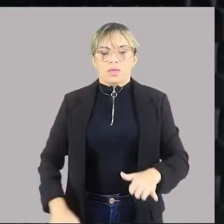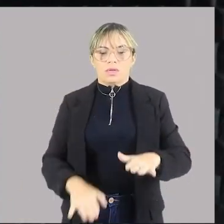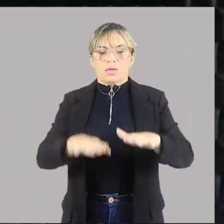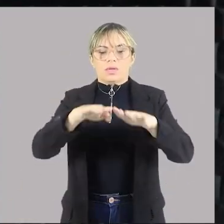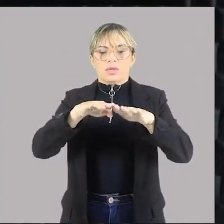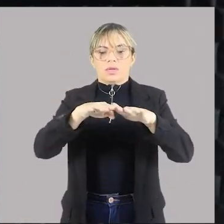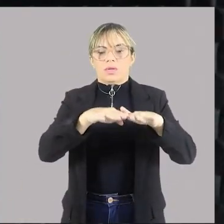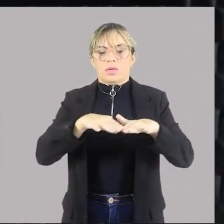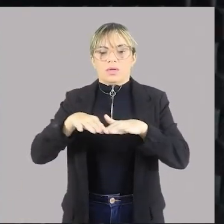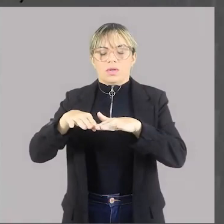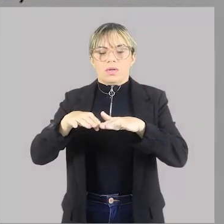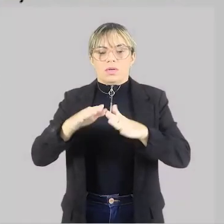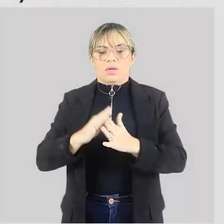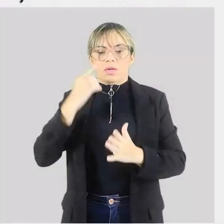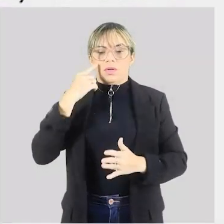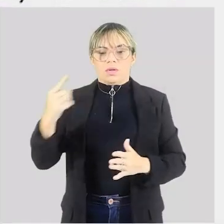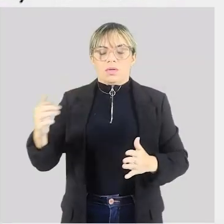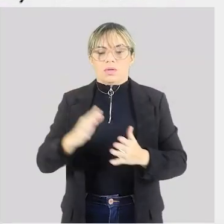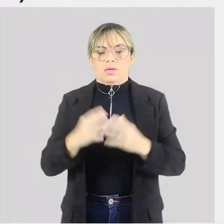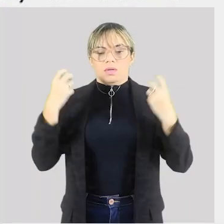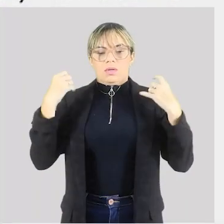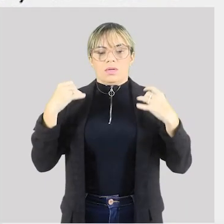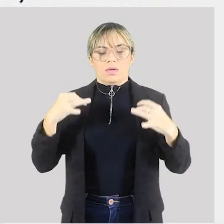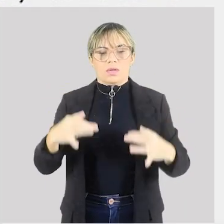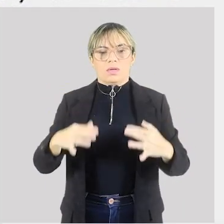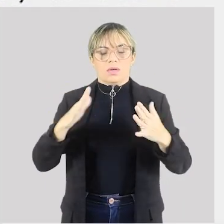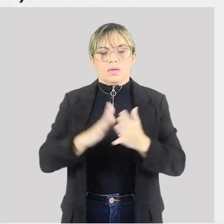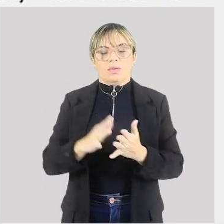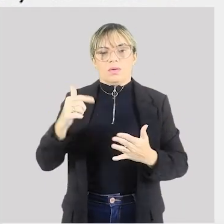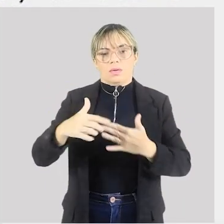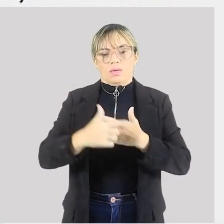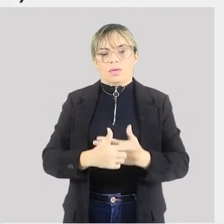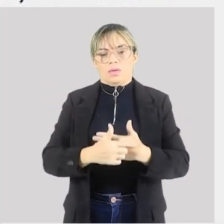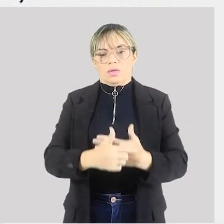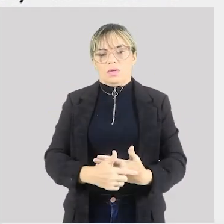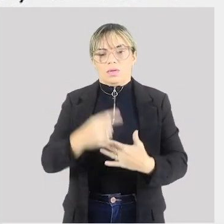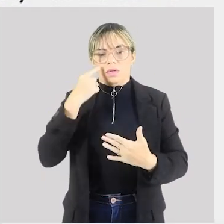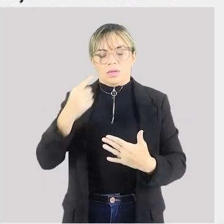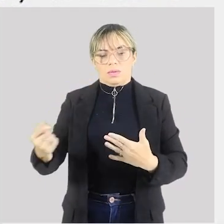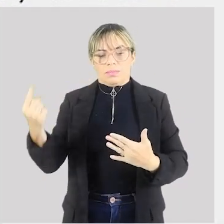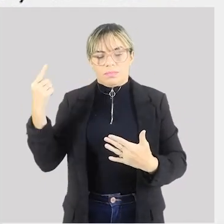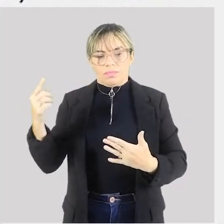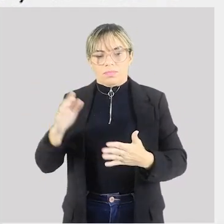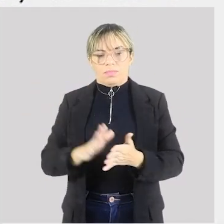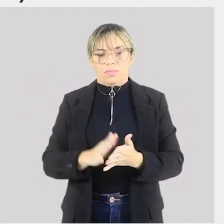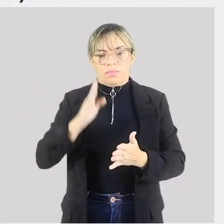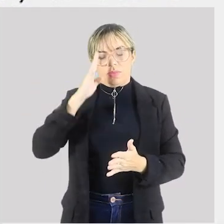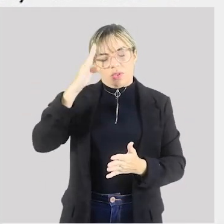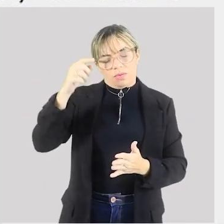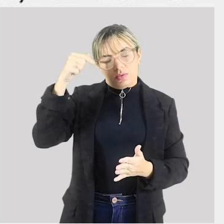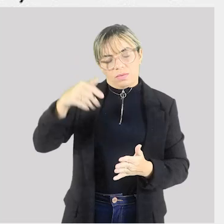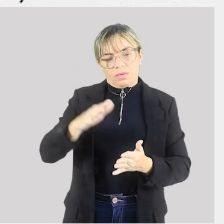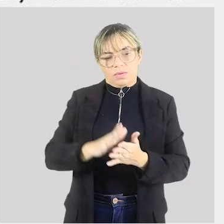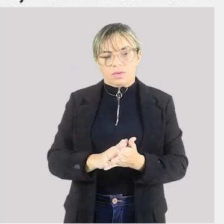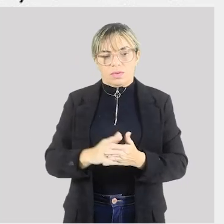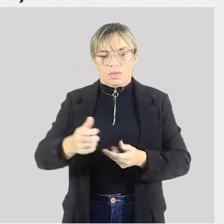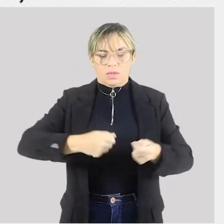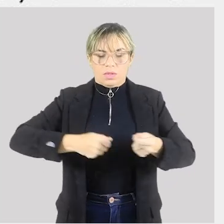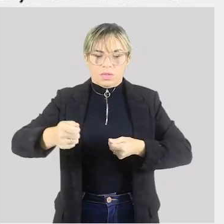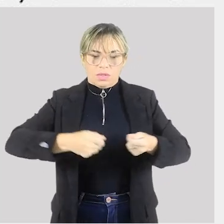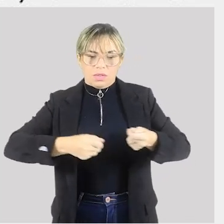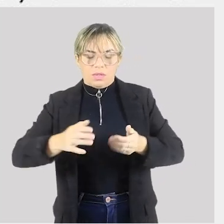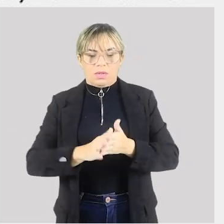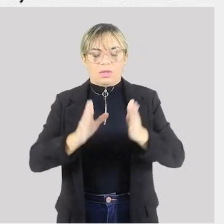A harmonia no exercício dessas funções, ainda tratando a respeito desses princípios administrativos, do início,